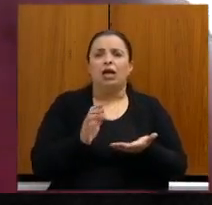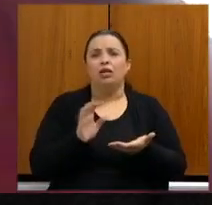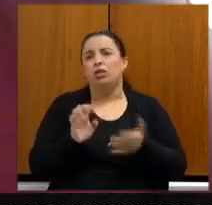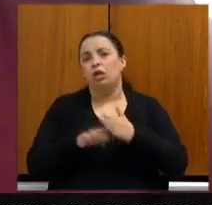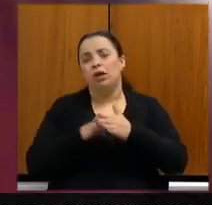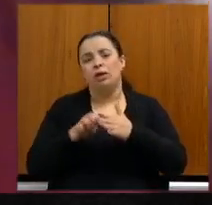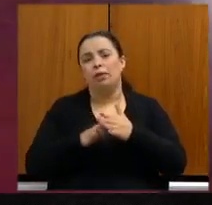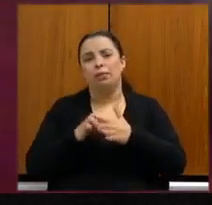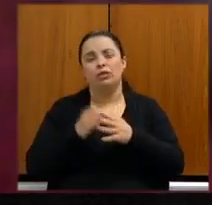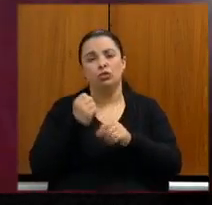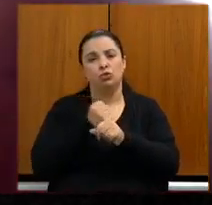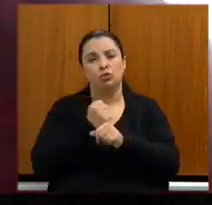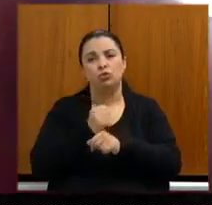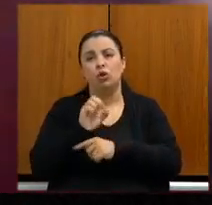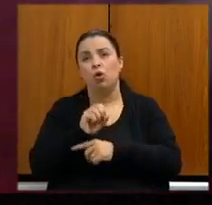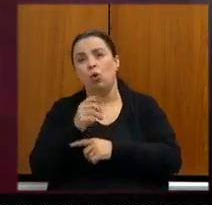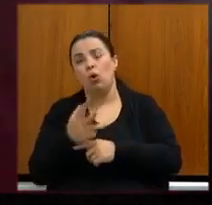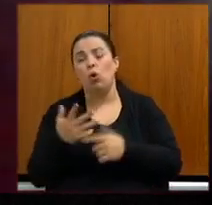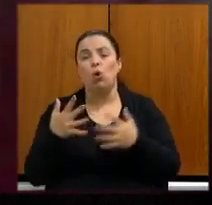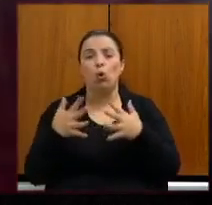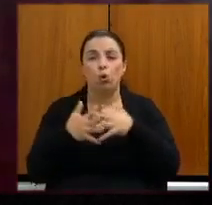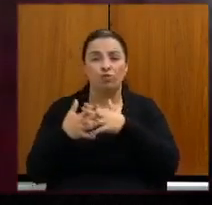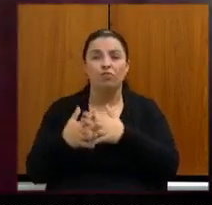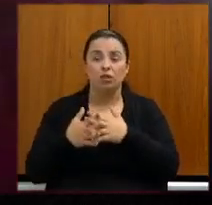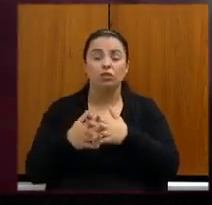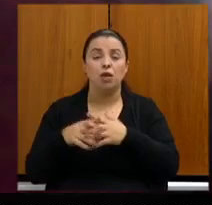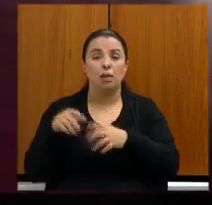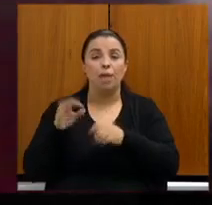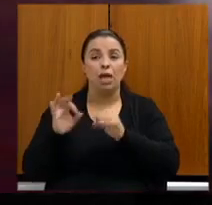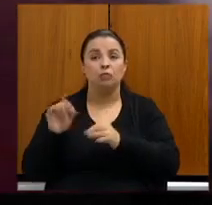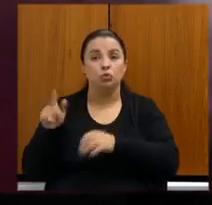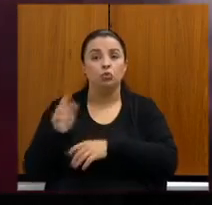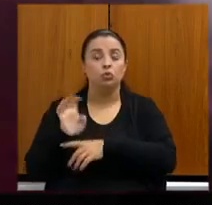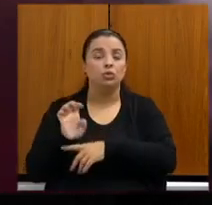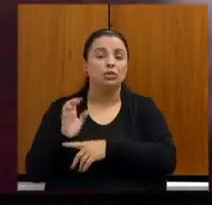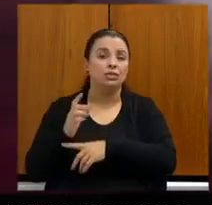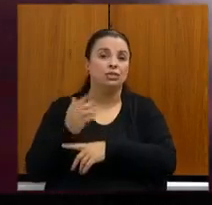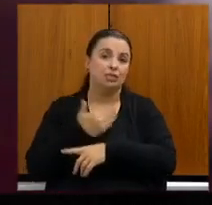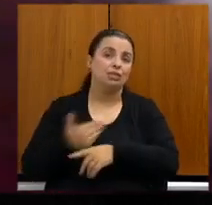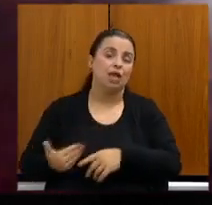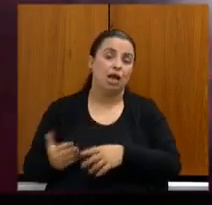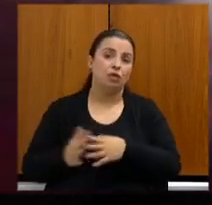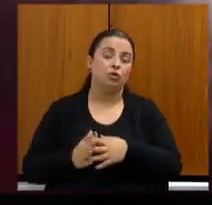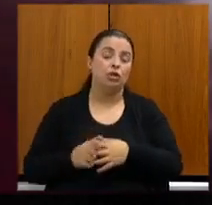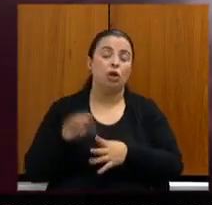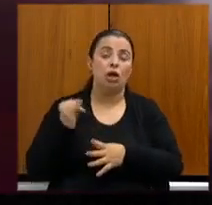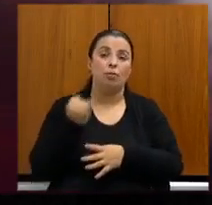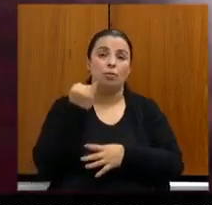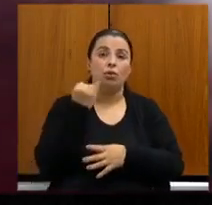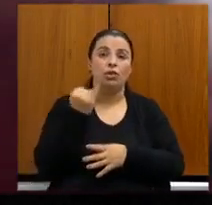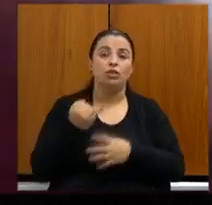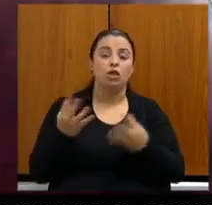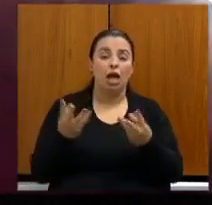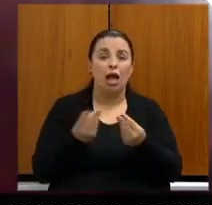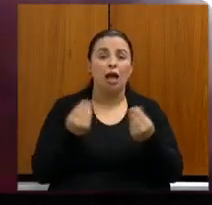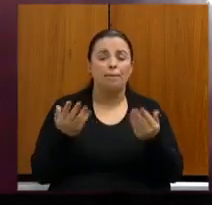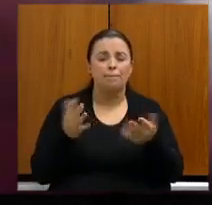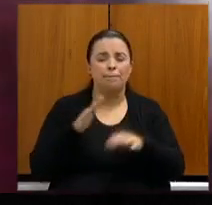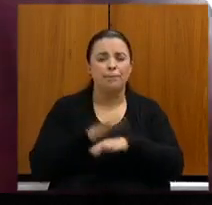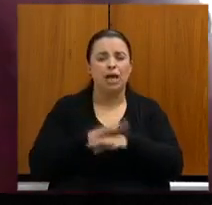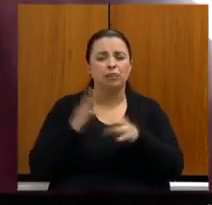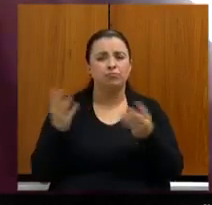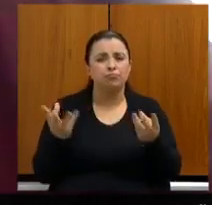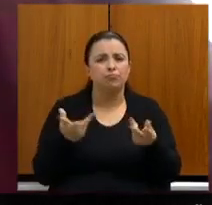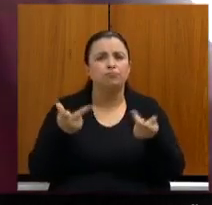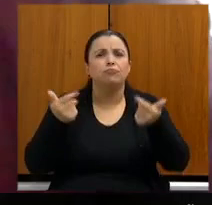muitos Então eu acho que é importante Sim a gente discutir as formas de aperfeiçoar essa atuação e